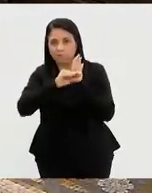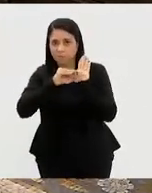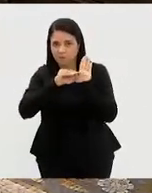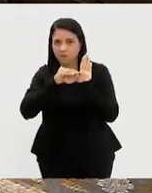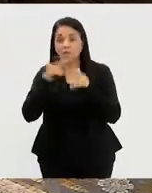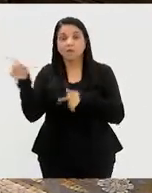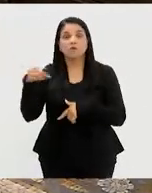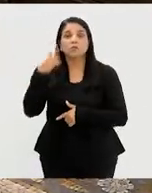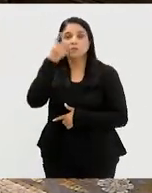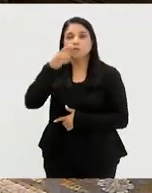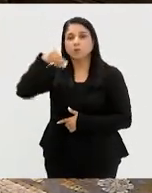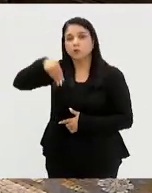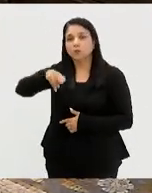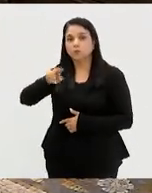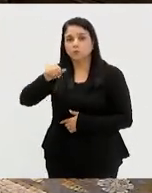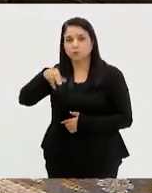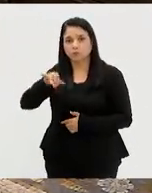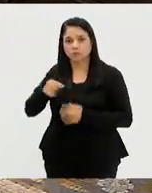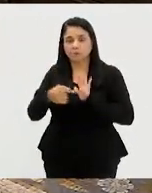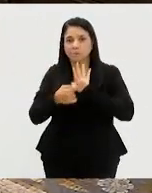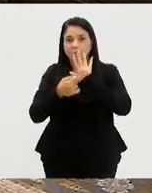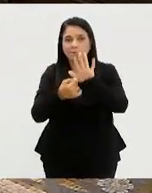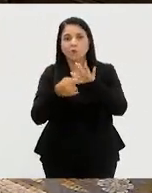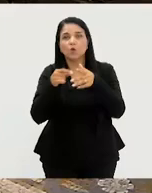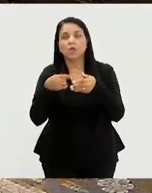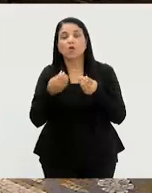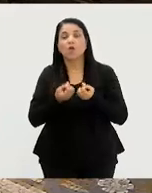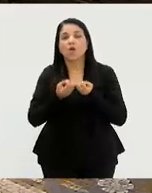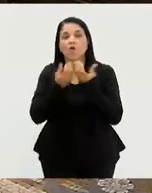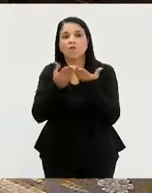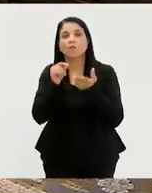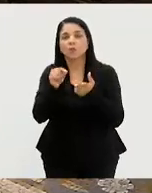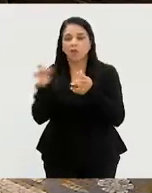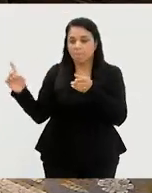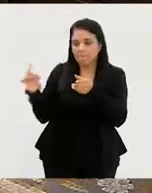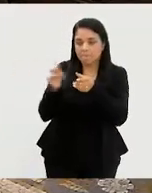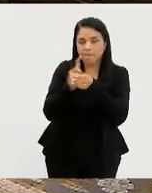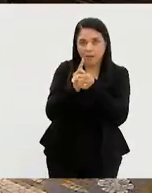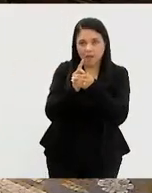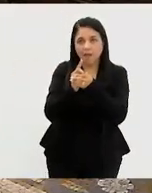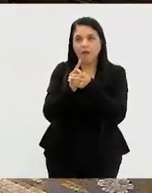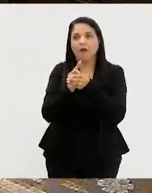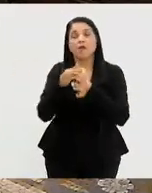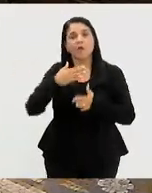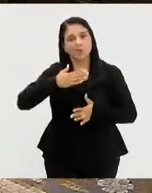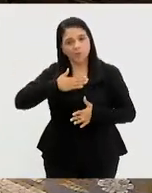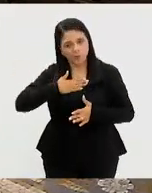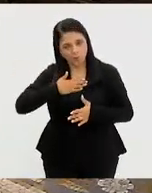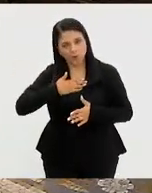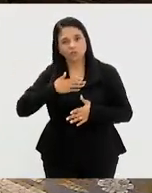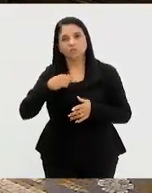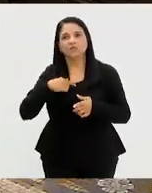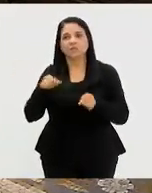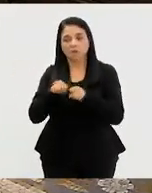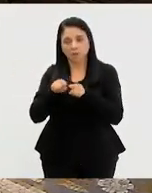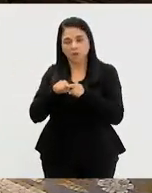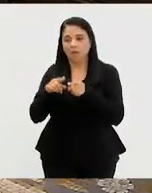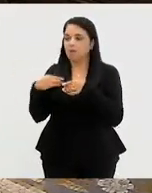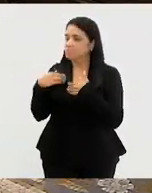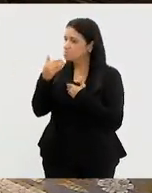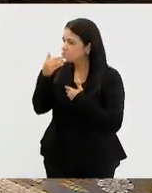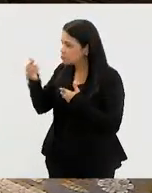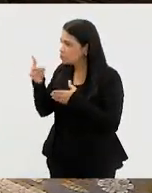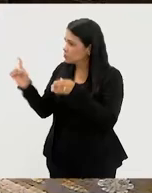apresentou então a oferta da coautoria E aí eu também gostaria de indagar o deputado munin se eu posso